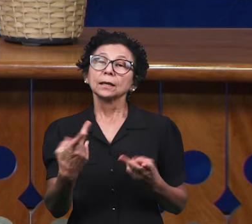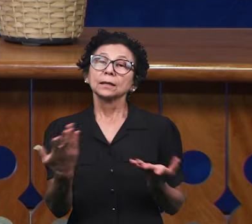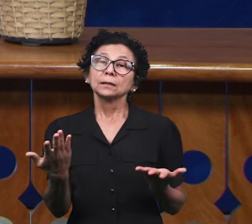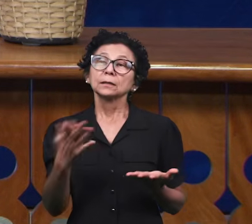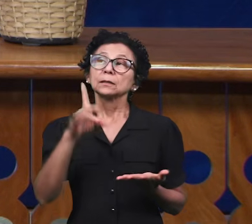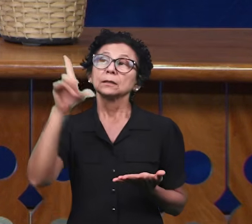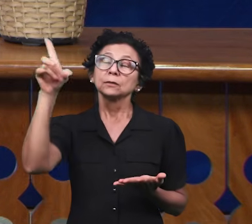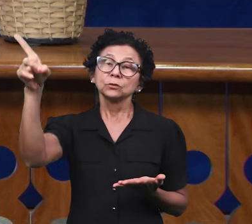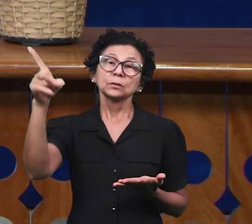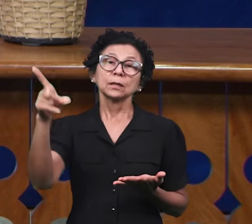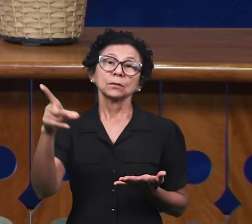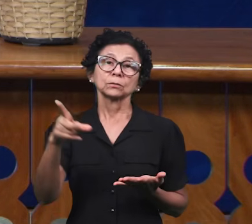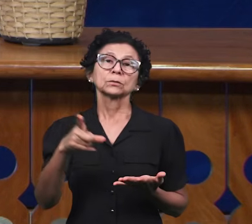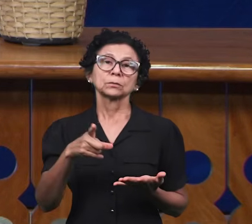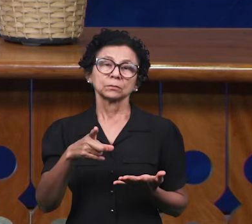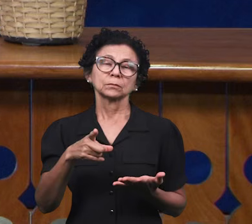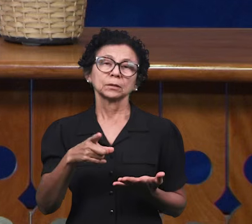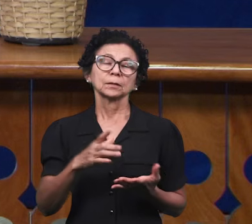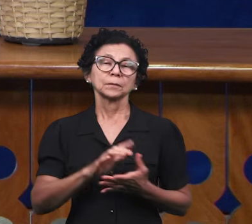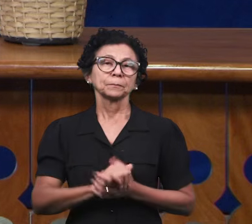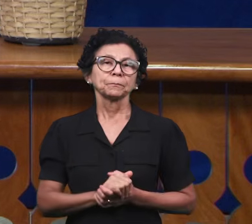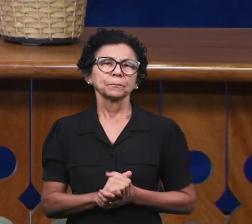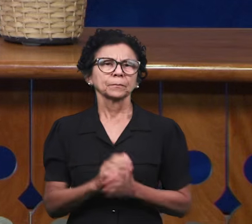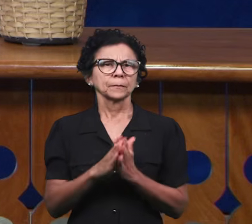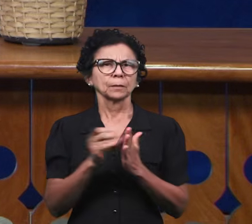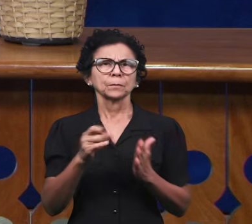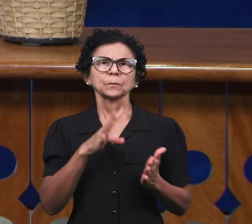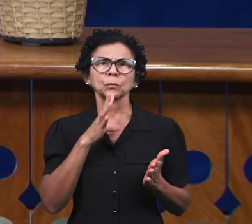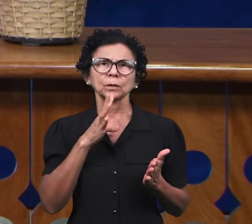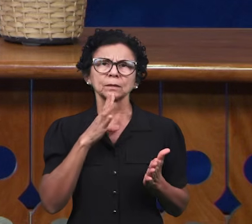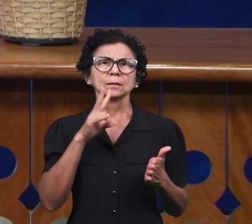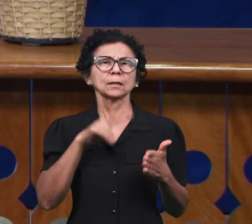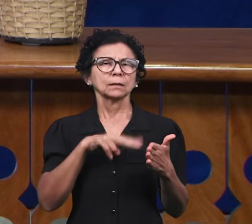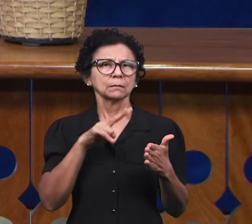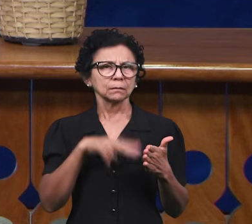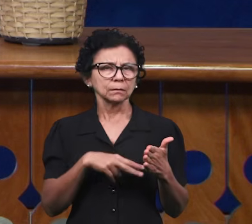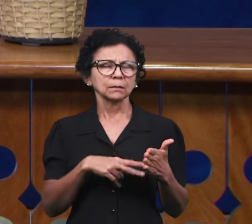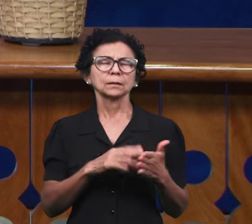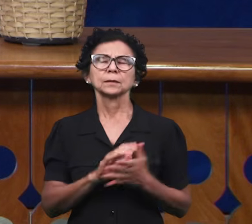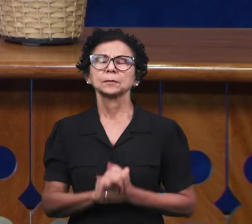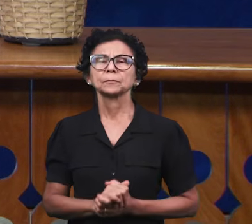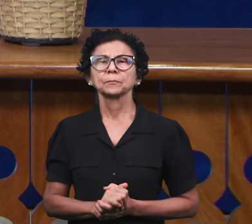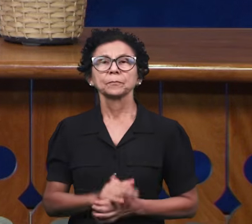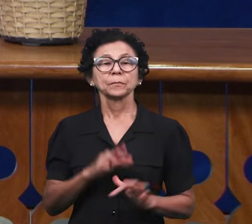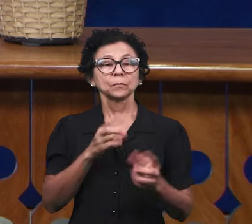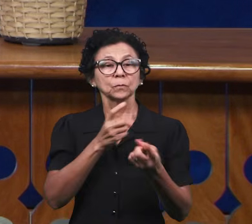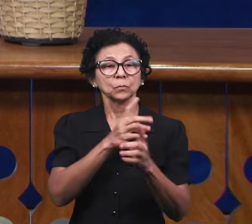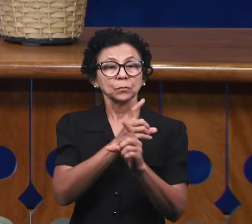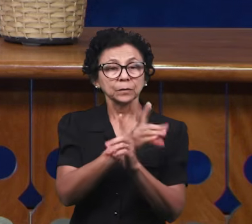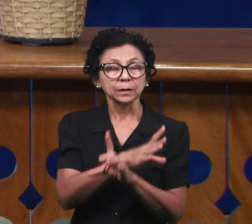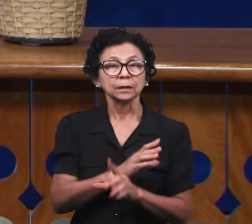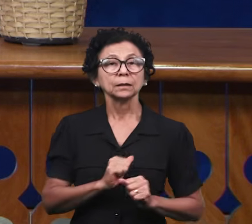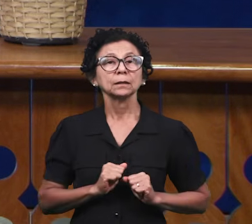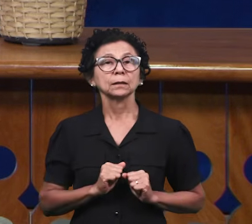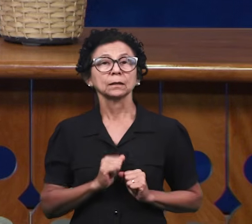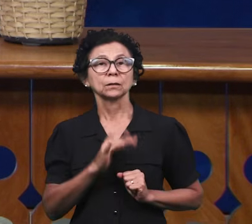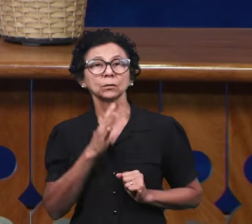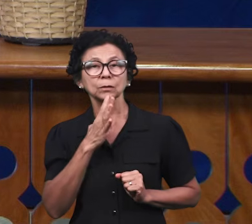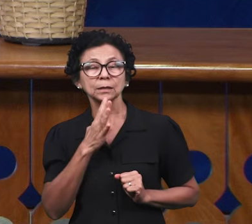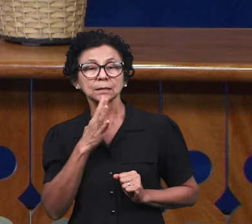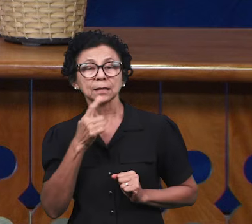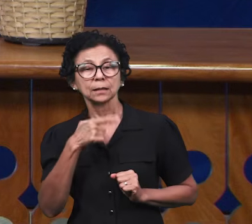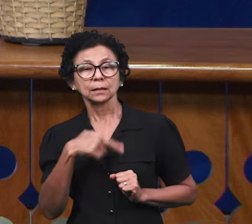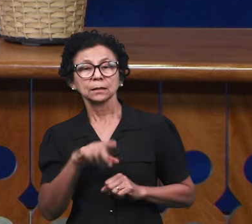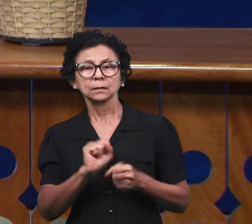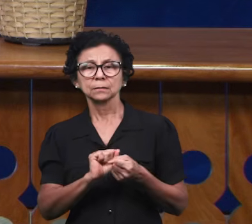mudou o nosso viver. Conhecer a palavra, ler a Bíblia, ler a palavra, conhecer a doutrina, participar dos seminários, estar